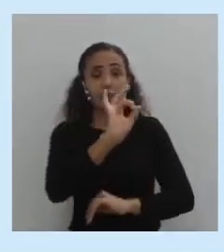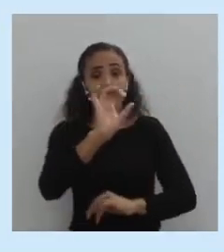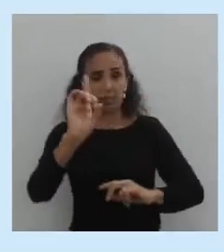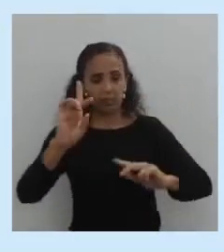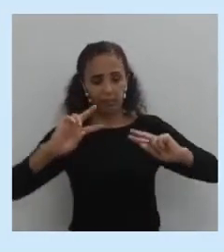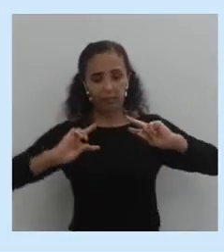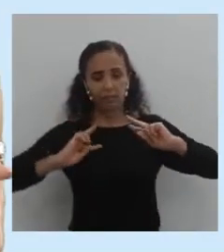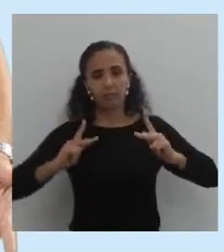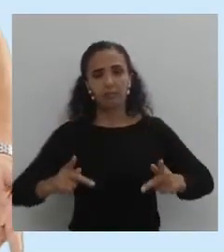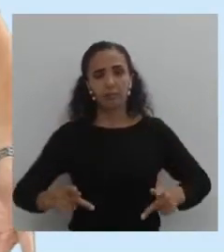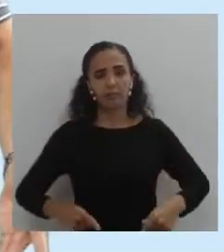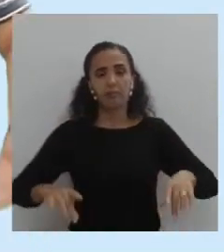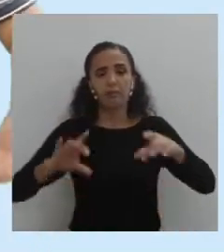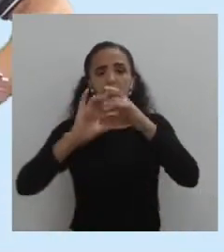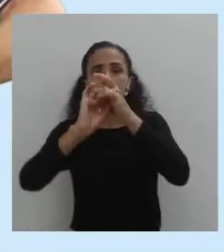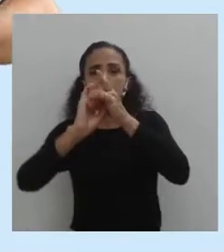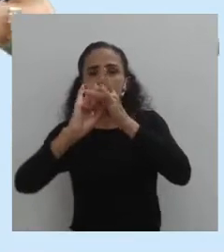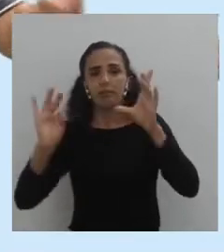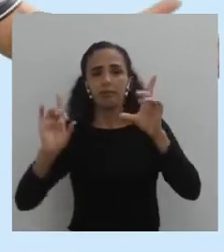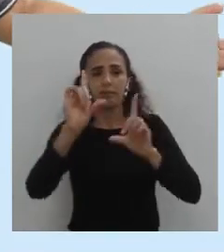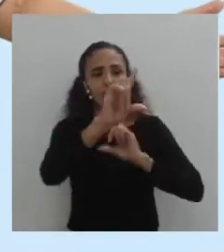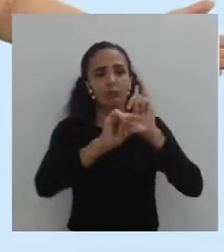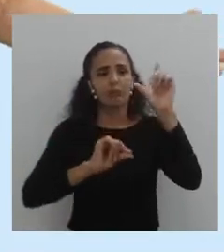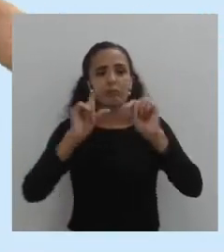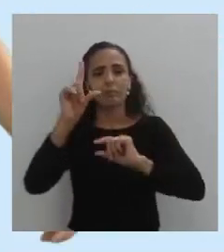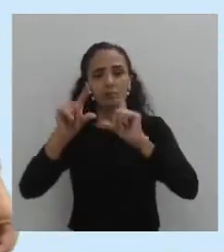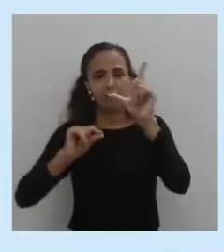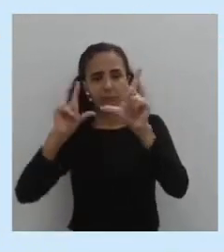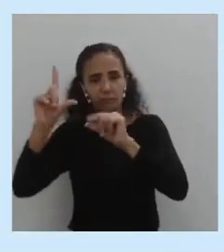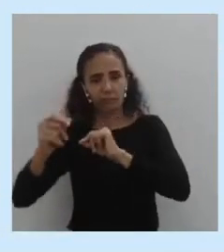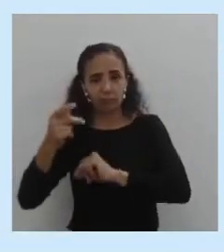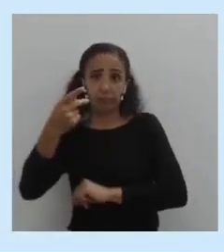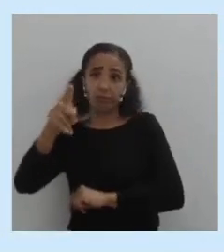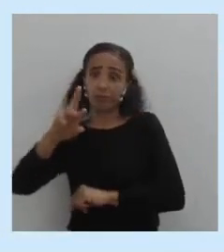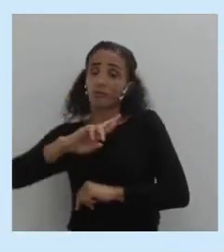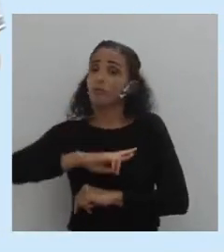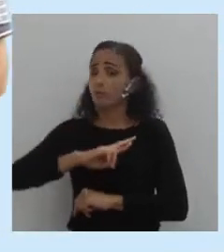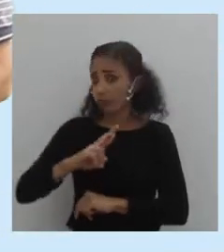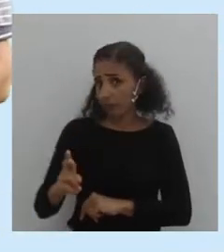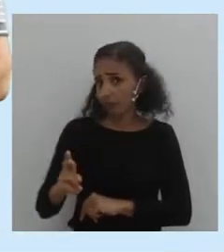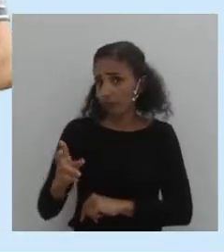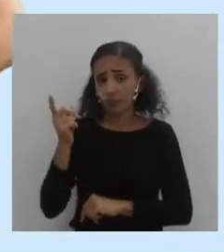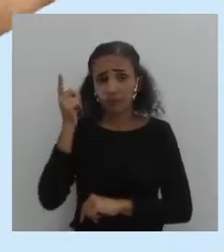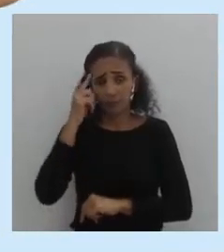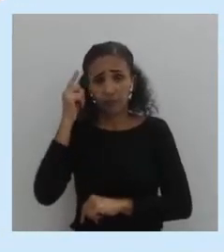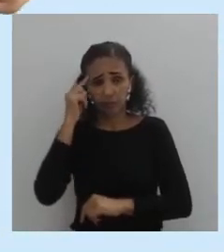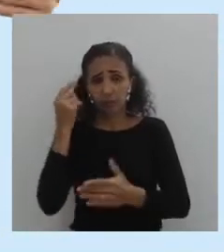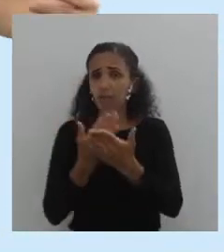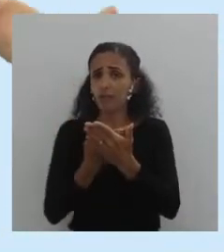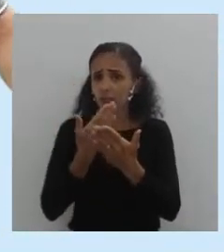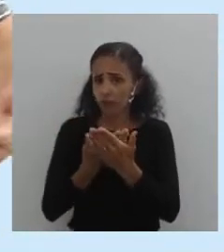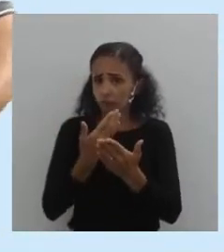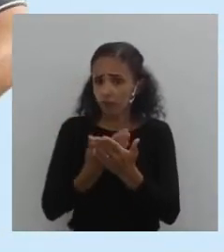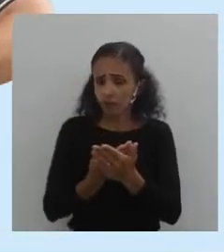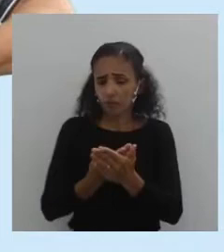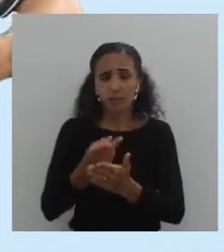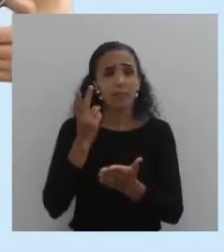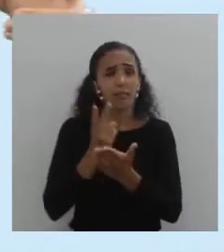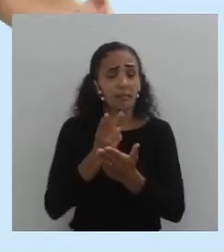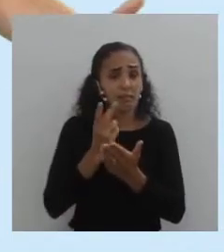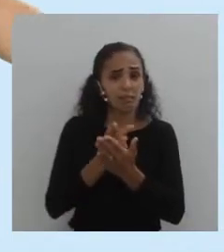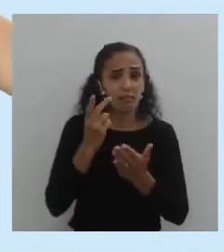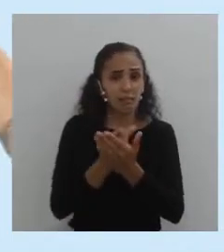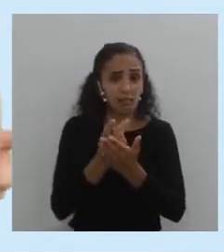determinada tradição religiosa. Então, é a liberdade. Vejam que em nossas aulas a gente sempre debate